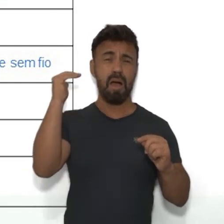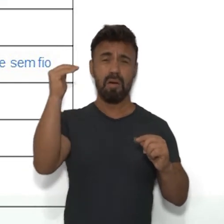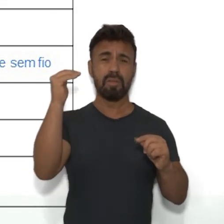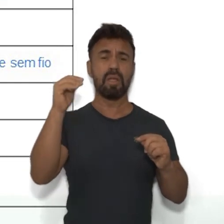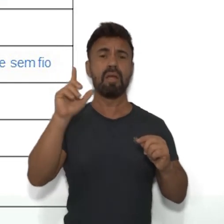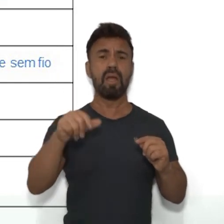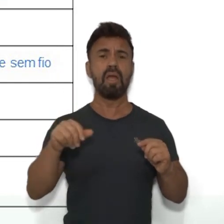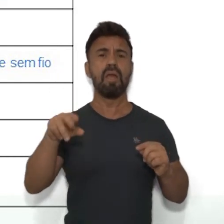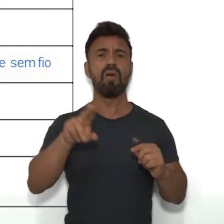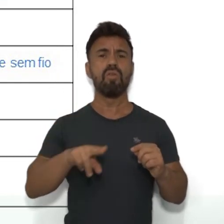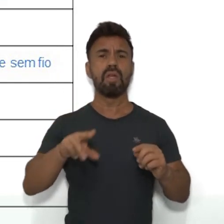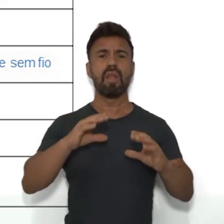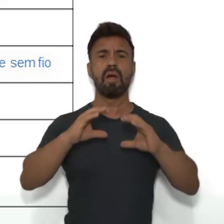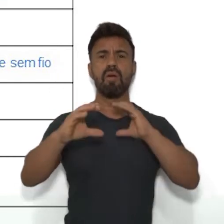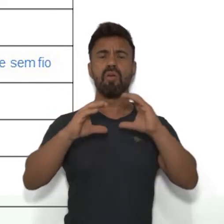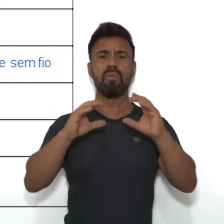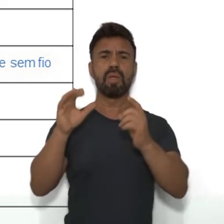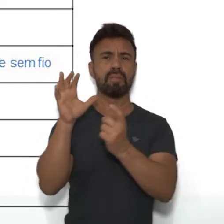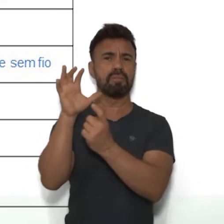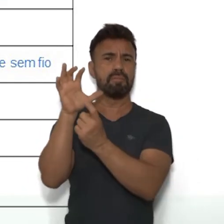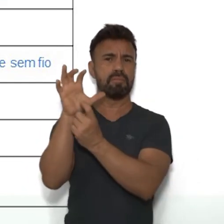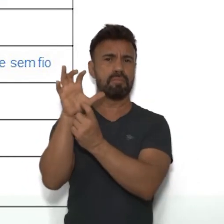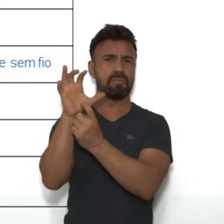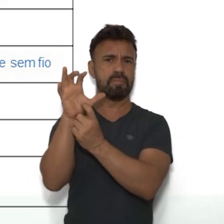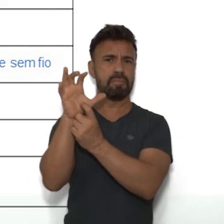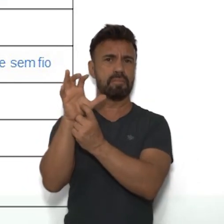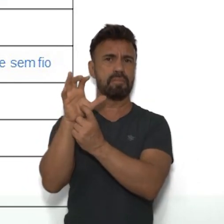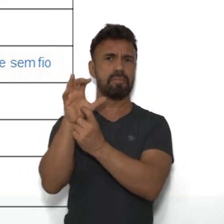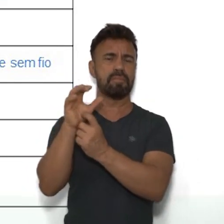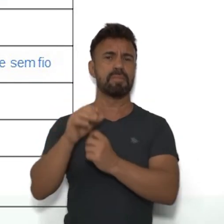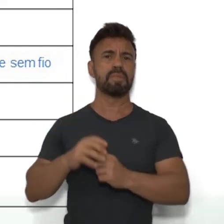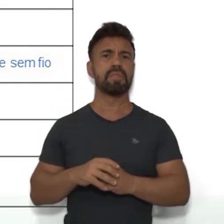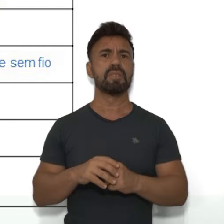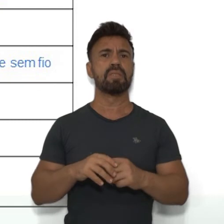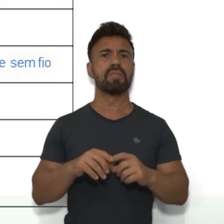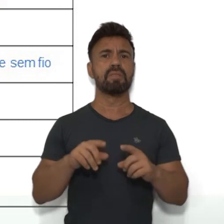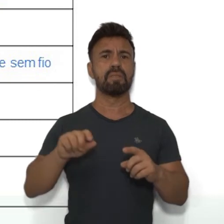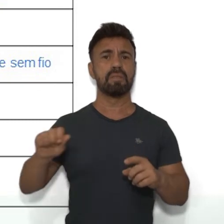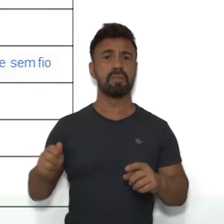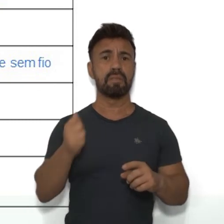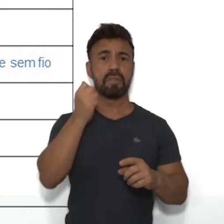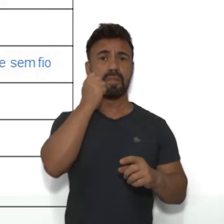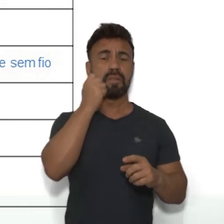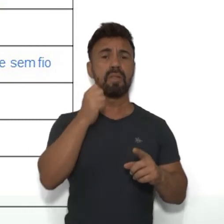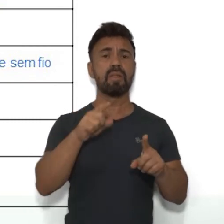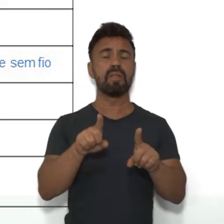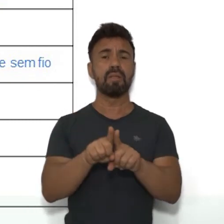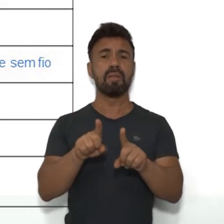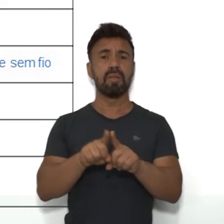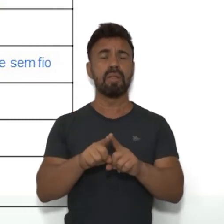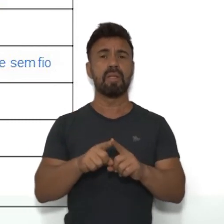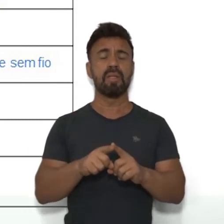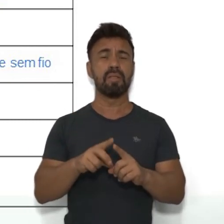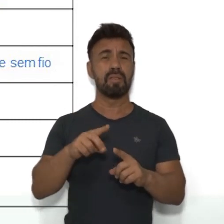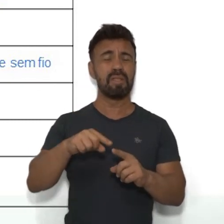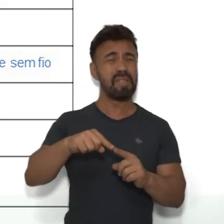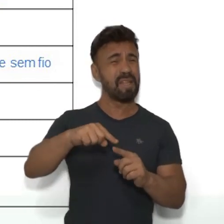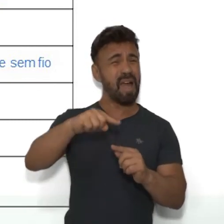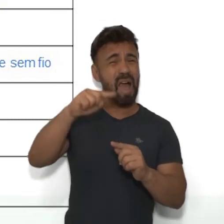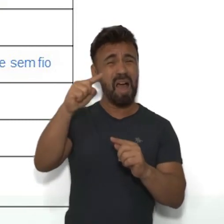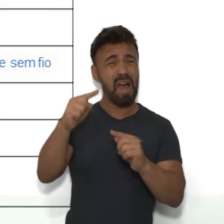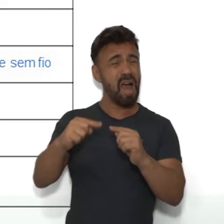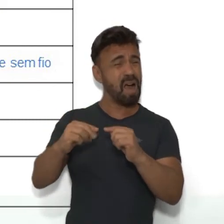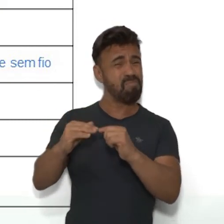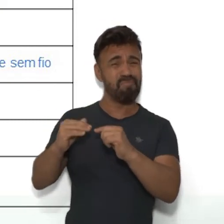são utilizadas na comunicação via satélite e radar, e as ondas de rádio de frequências extremamente altas